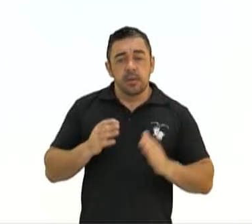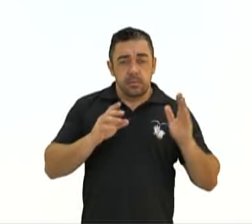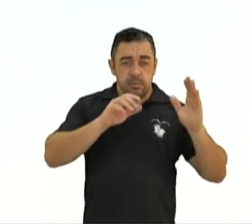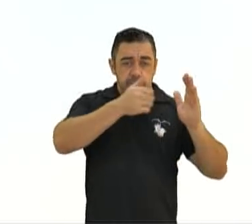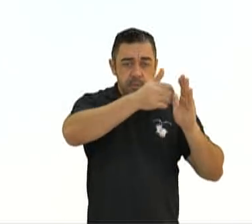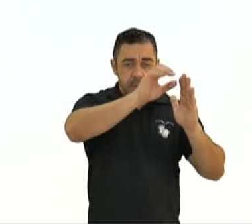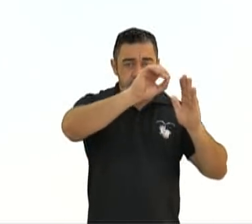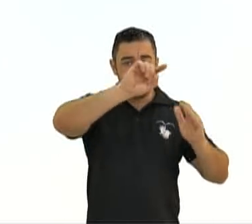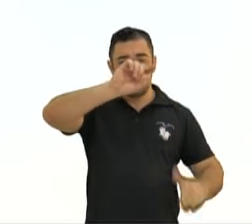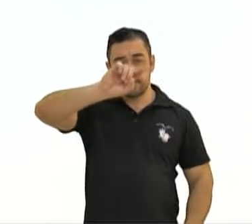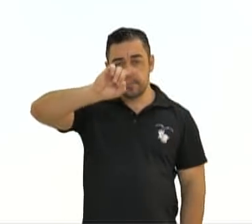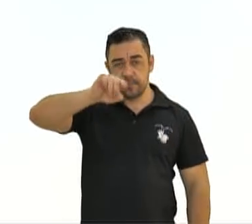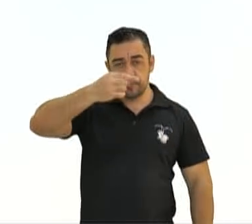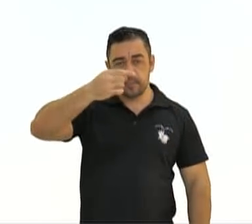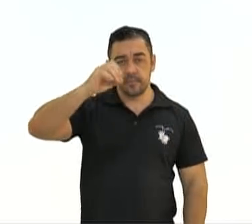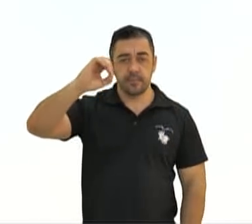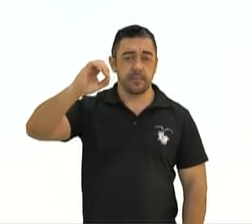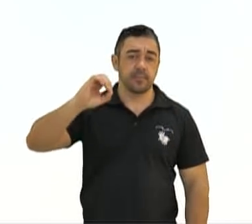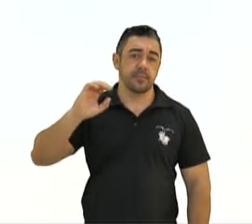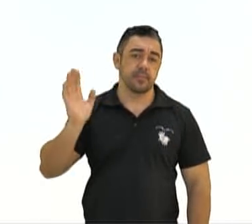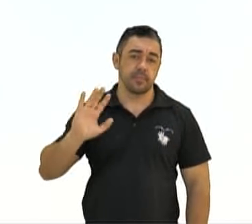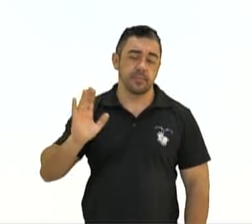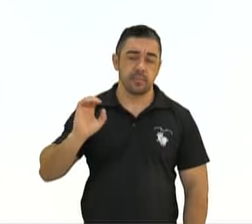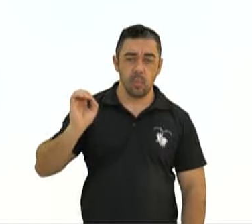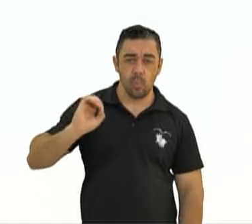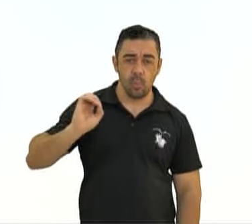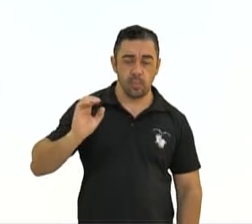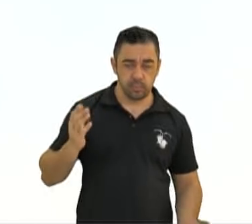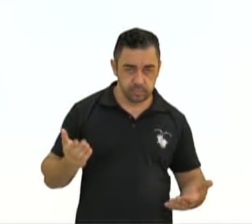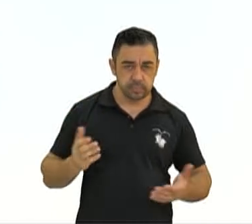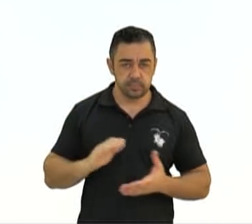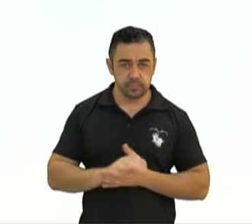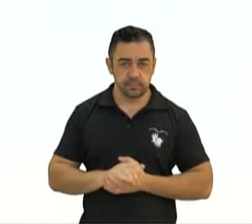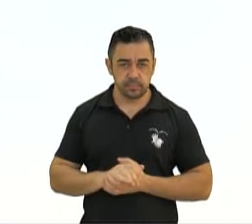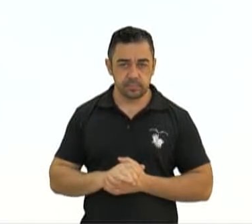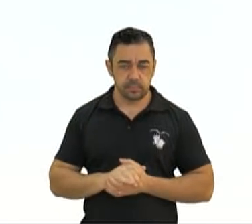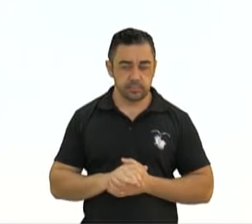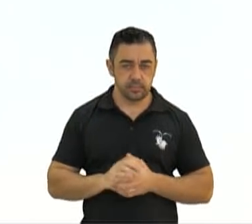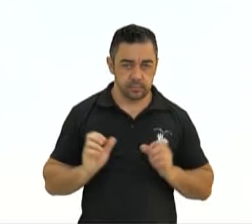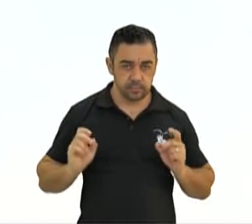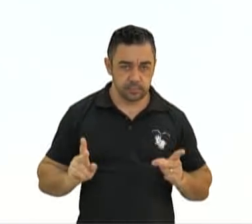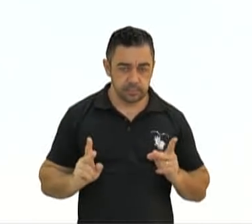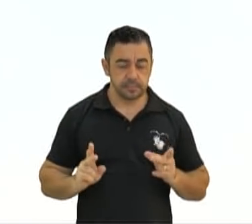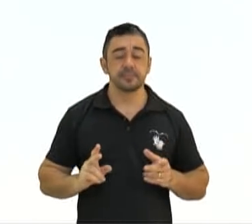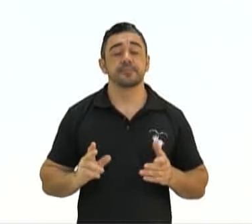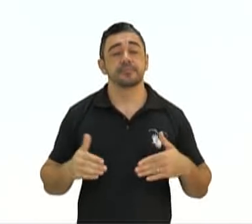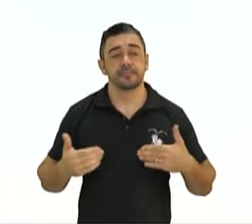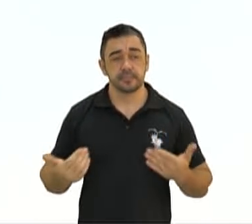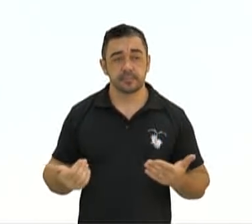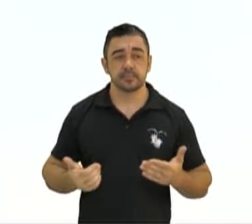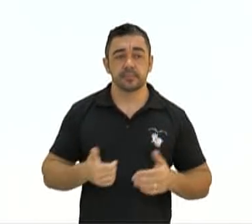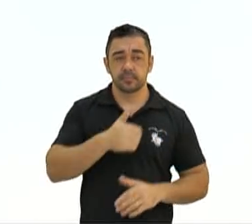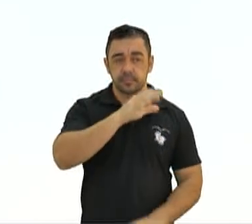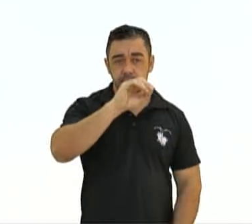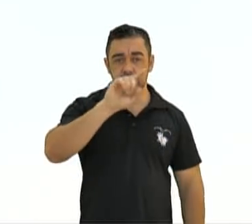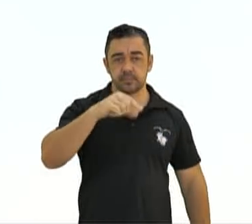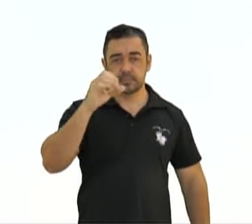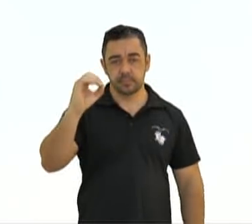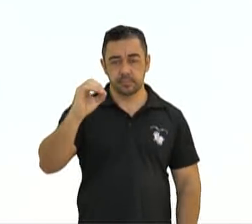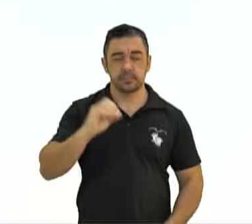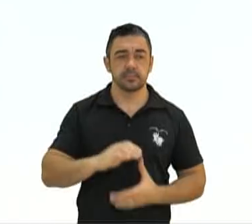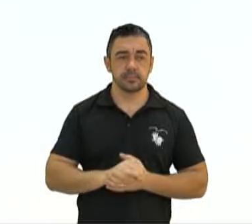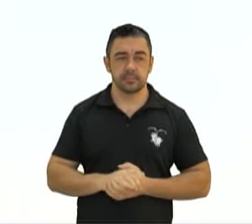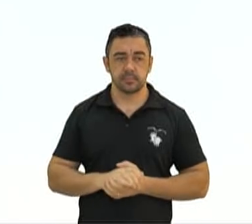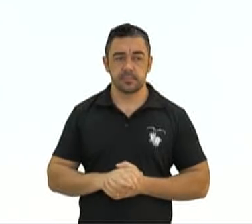da vírgula dele, a casa decimal vai ser 0, tá? Então, eu fiz 10